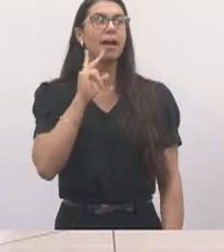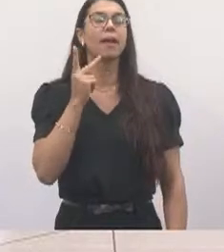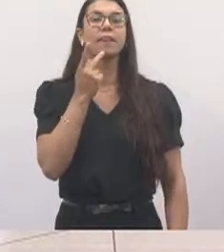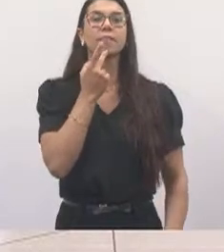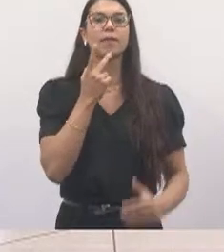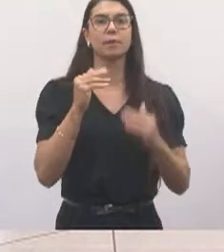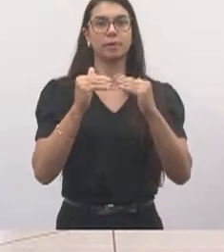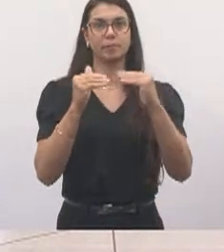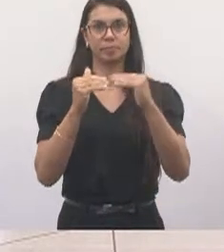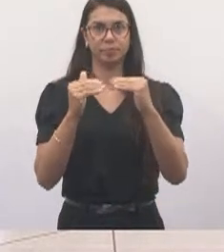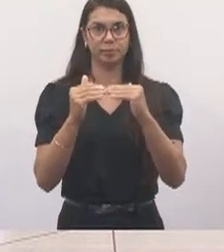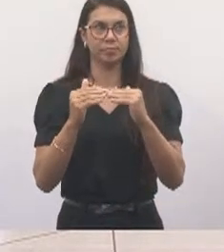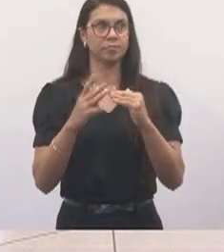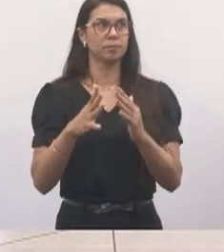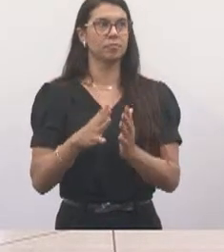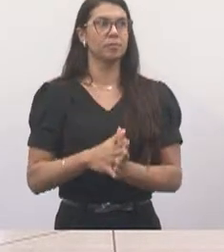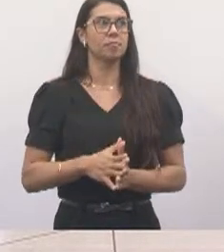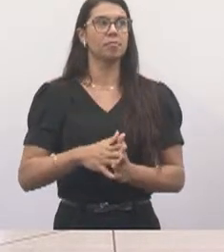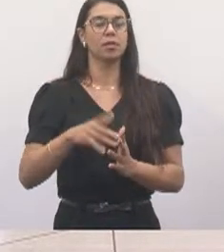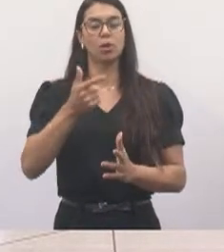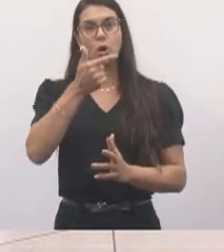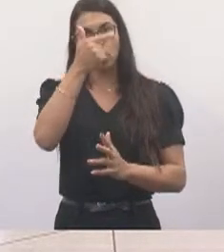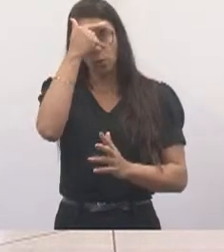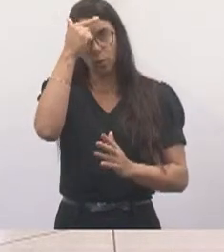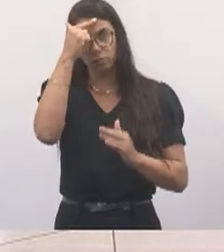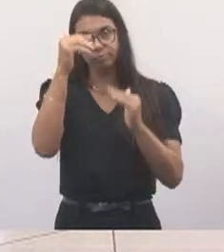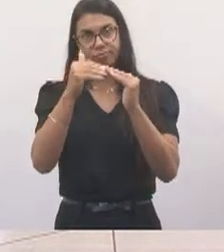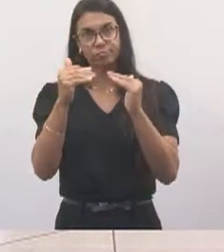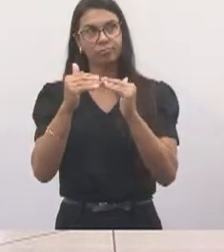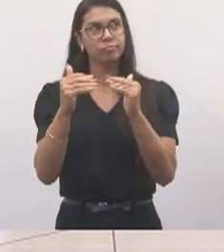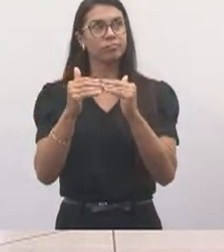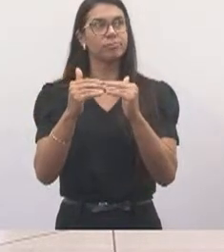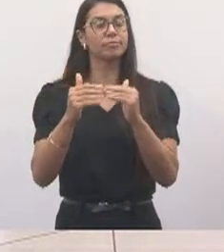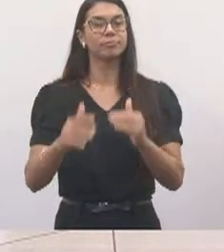Barreto favorável como voto o vereador luí Flávio